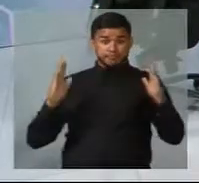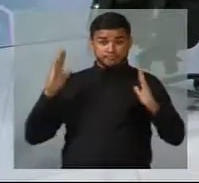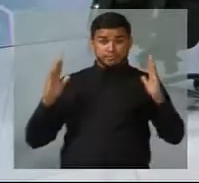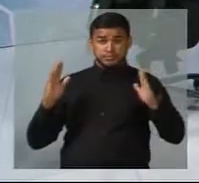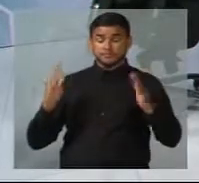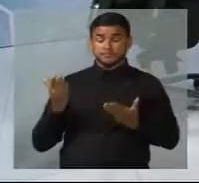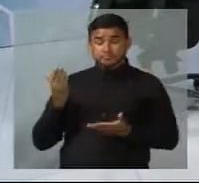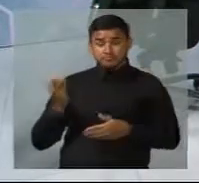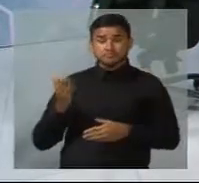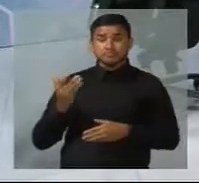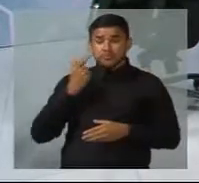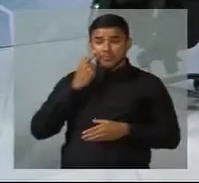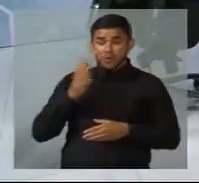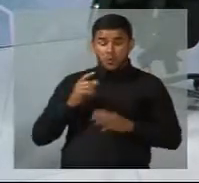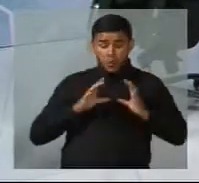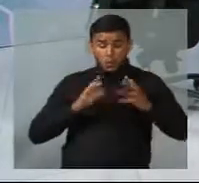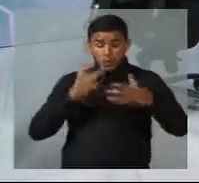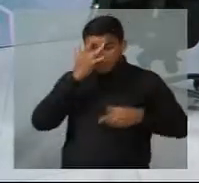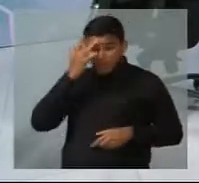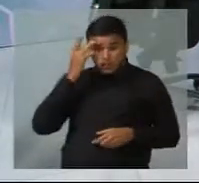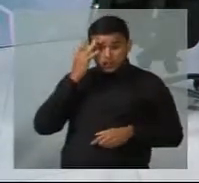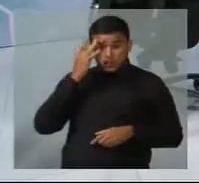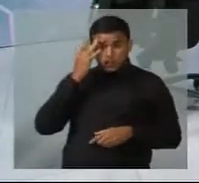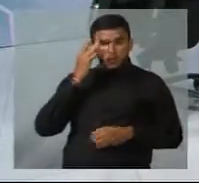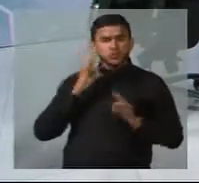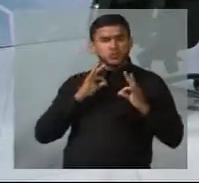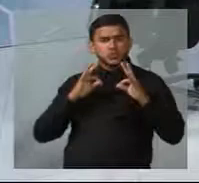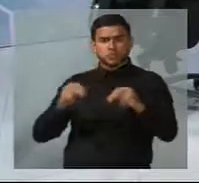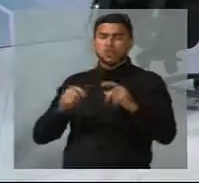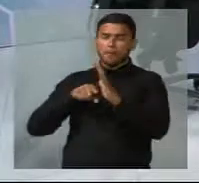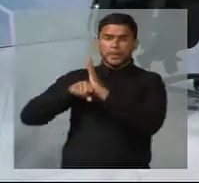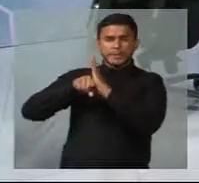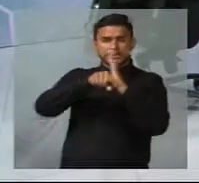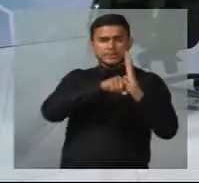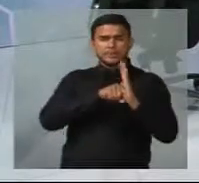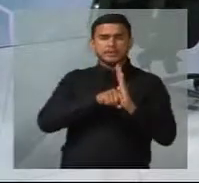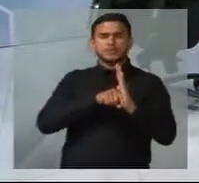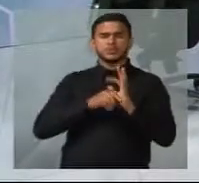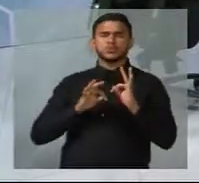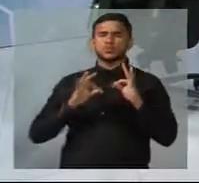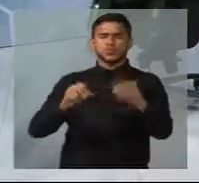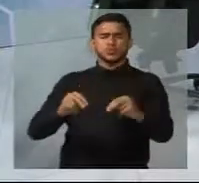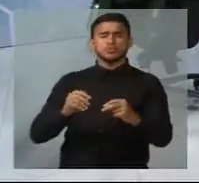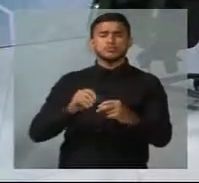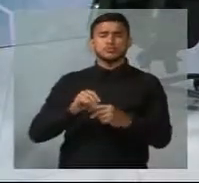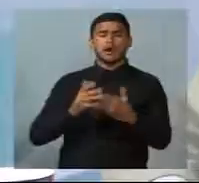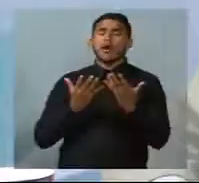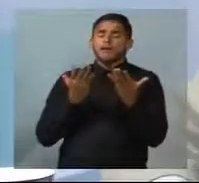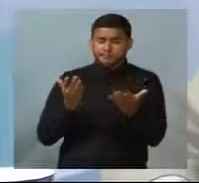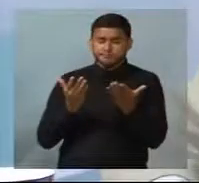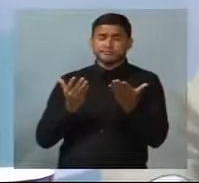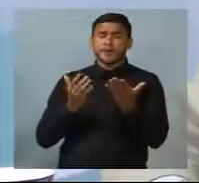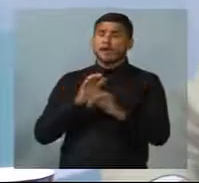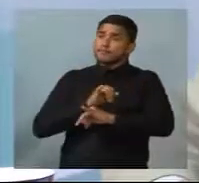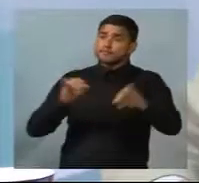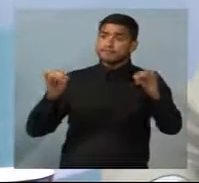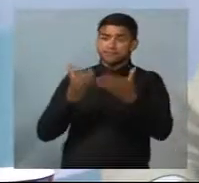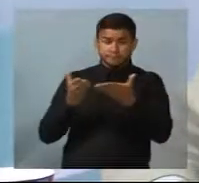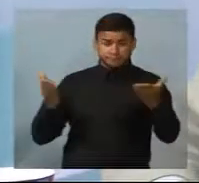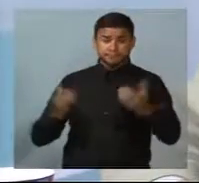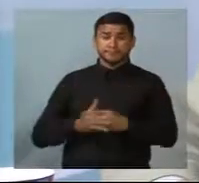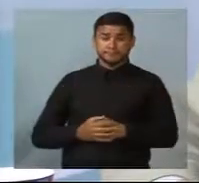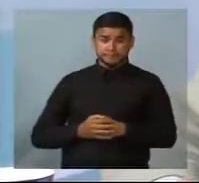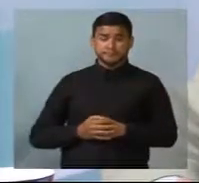dele. Pelo menos isso é o que as pesquisas, as simulações estão a indicar. Voltar ao cenário